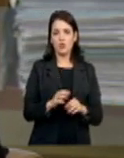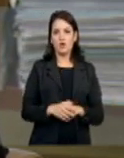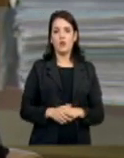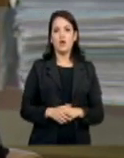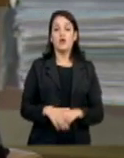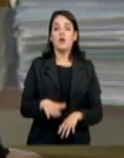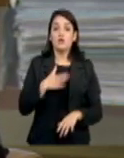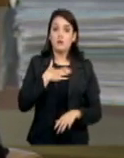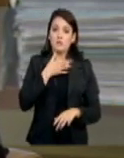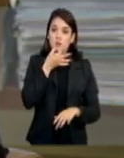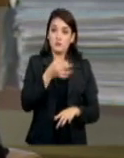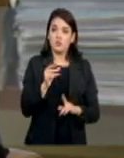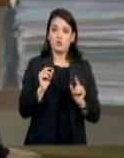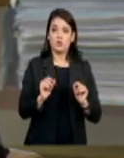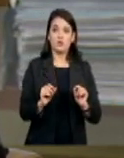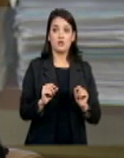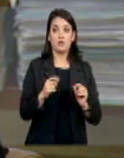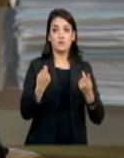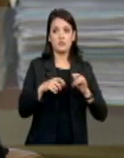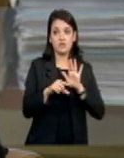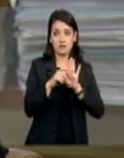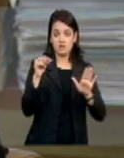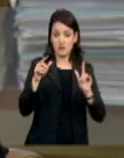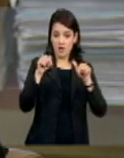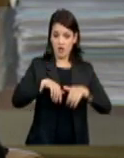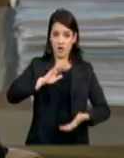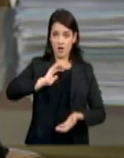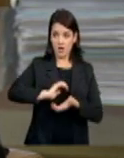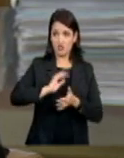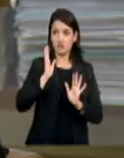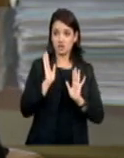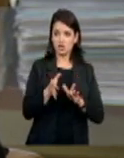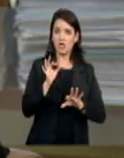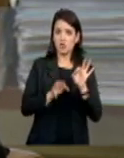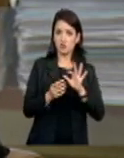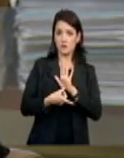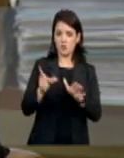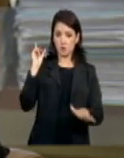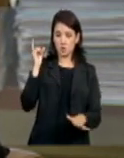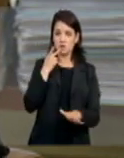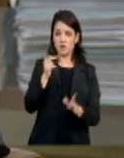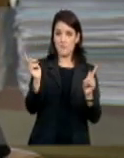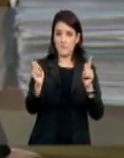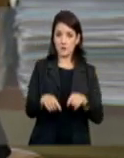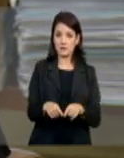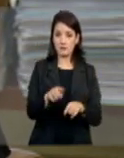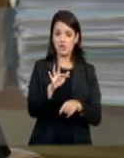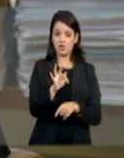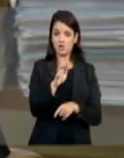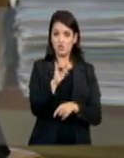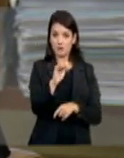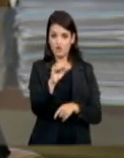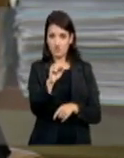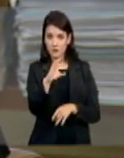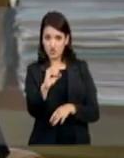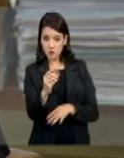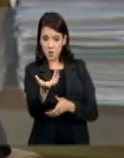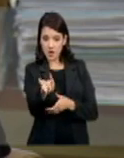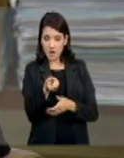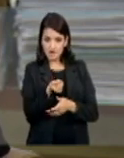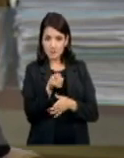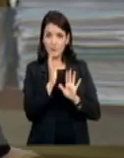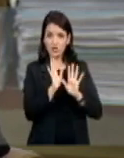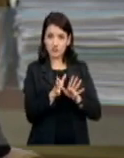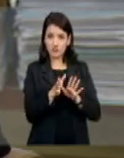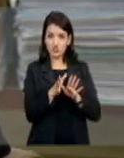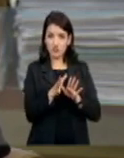gestão cabe destacar que essa corte o supremo entendeu e referido julgado pela possibilidade do fisco é de receber diretamente